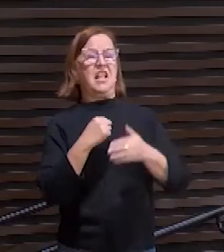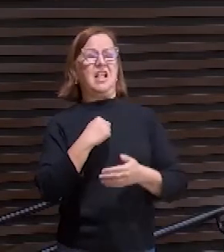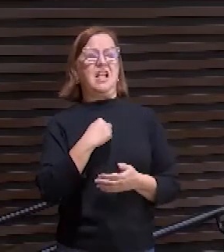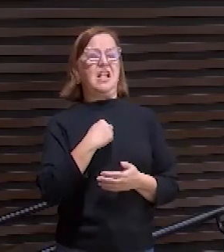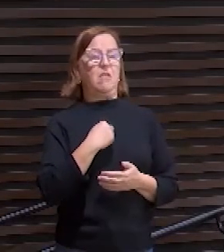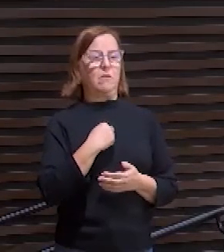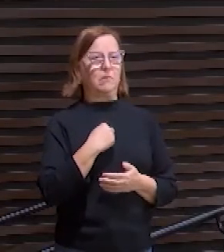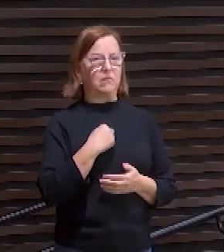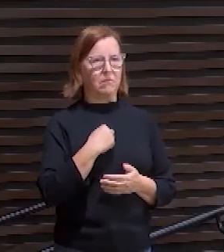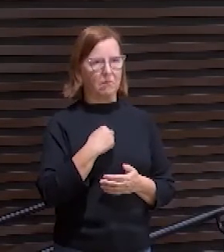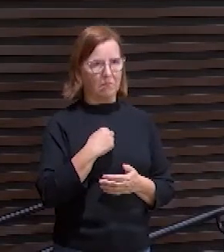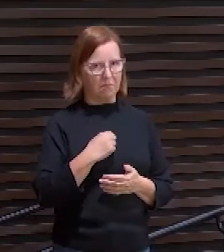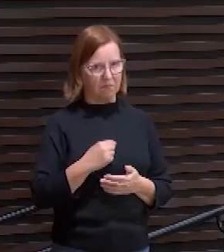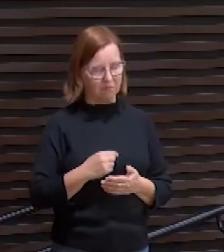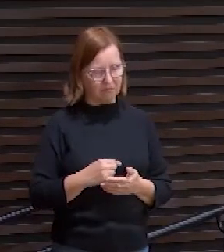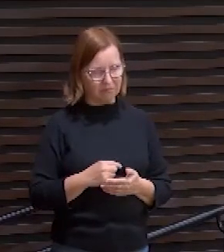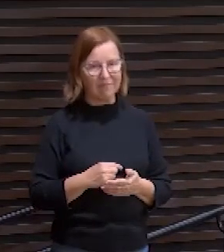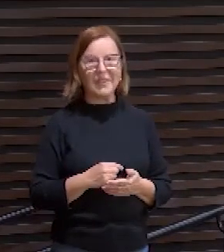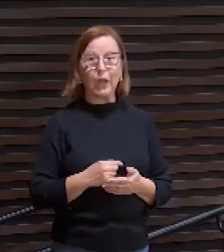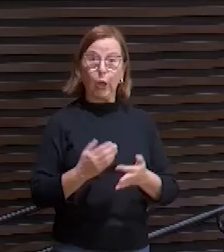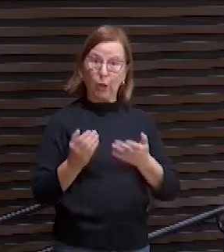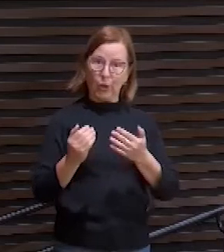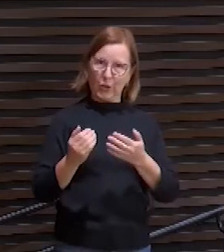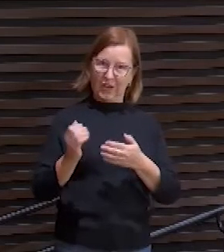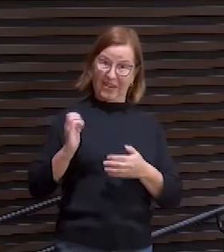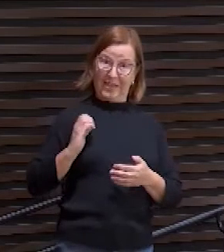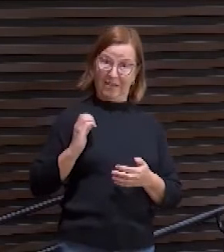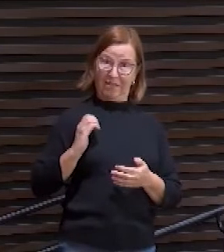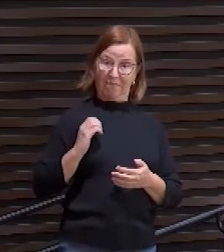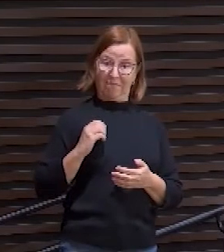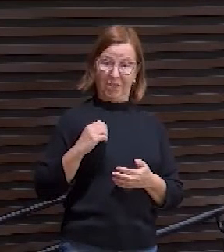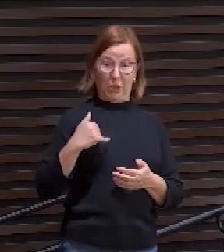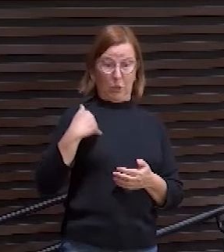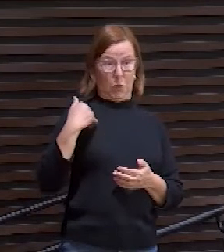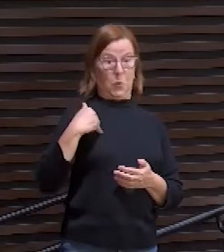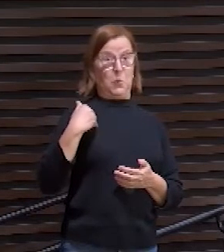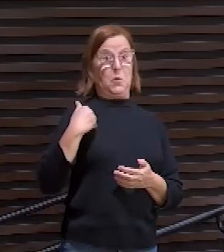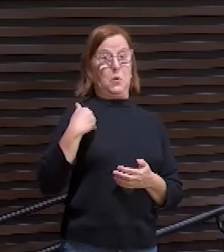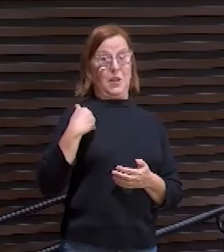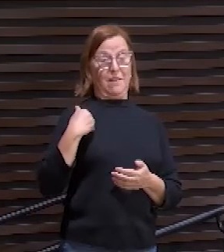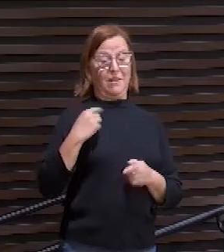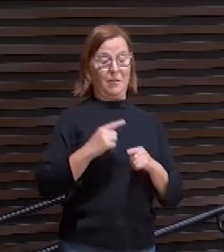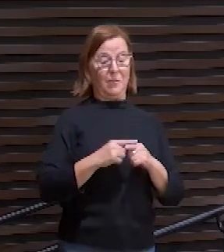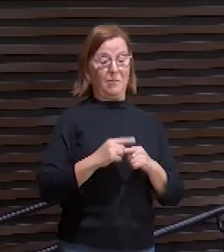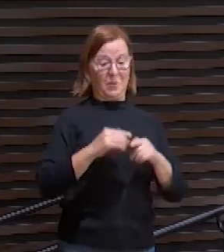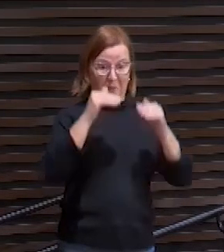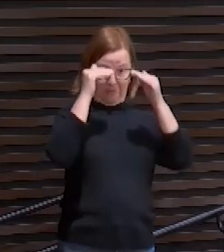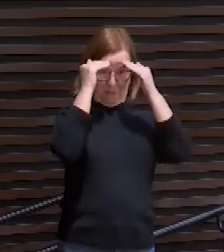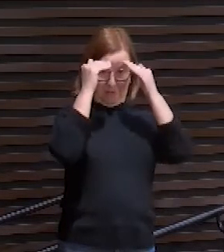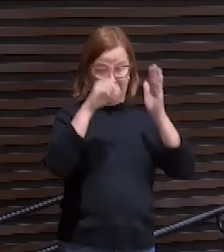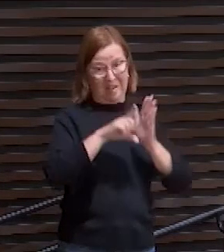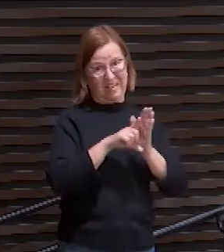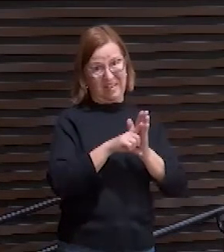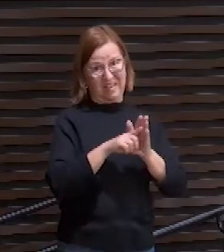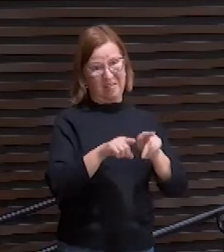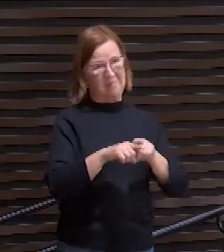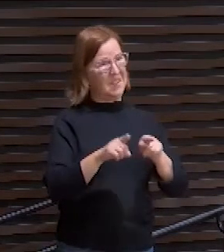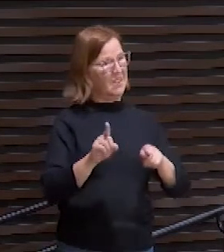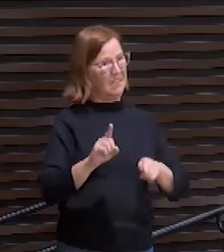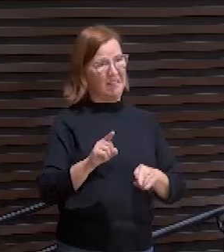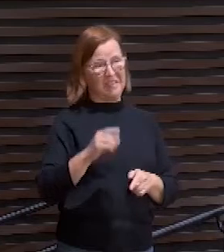O jovem rico, ele se orgulhava daquilo que ele tinha feito. Mas ele mesmo não